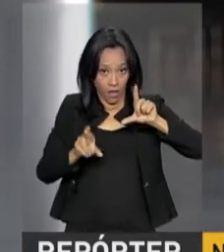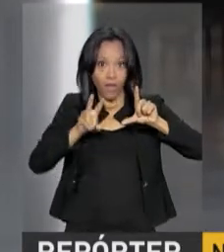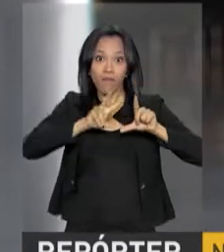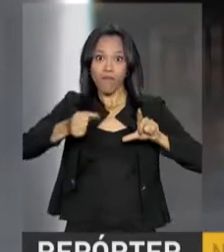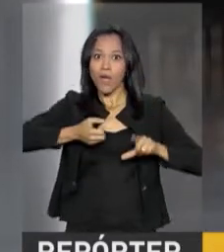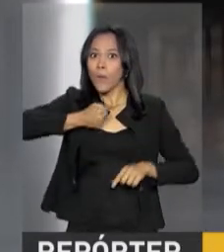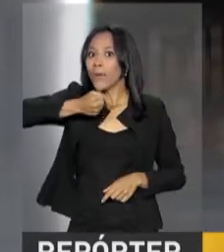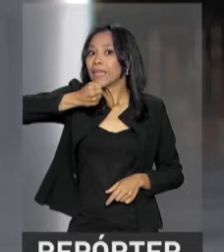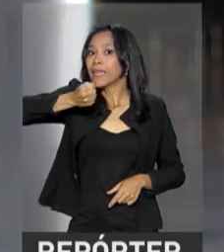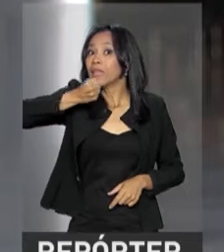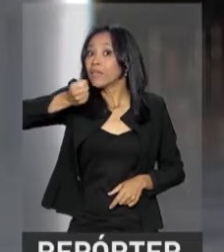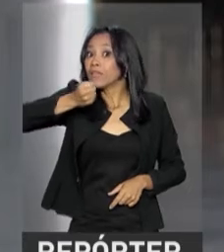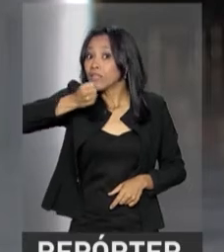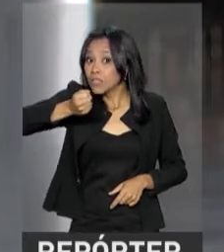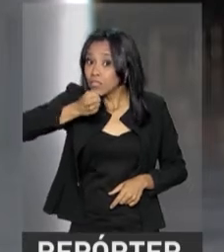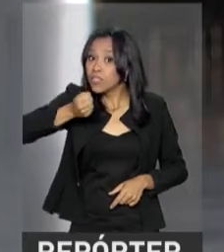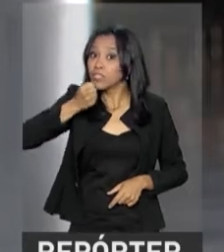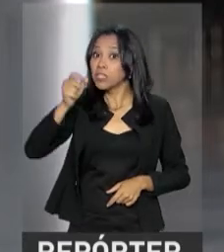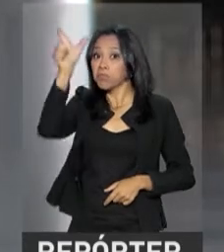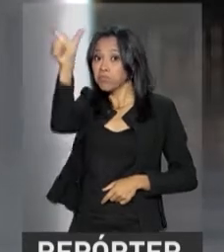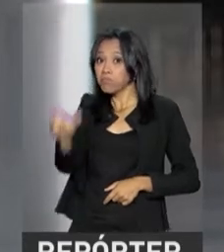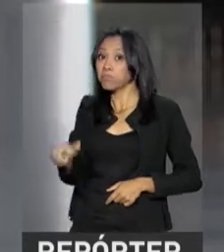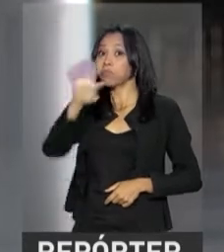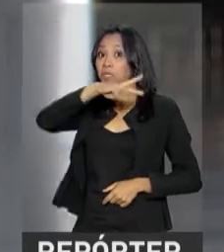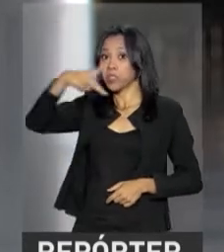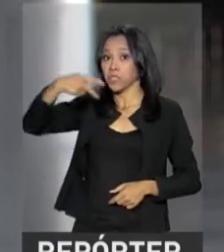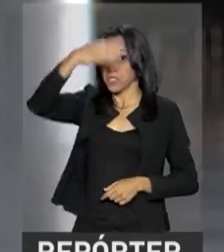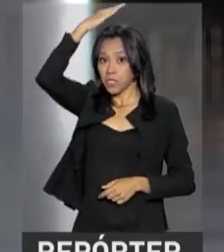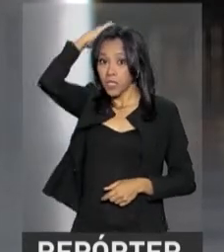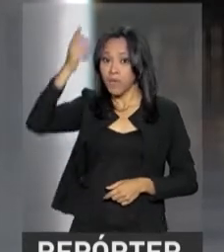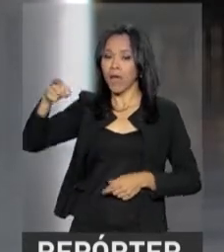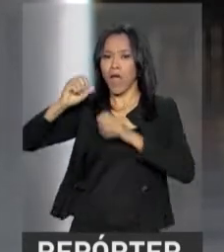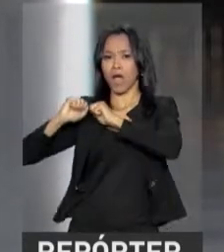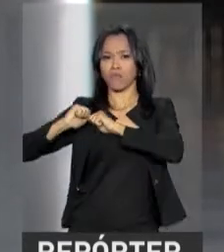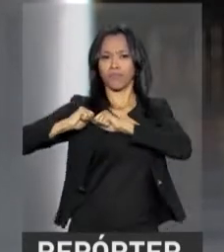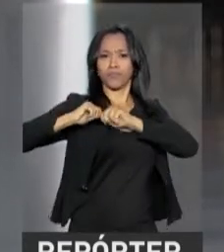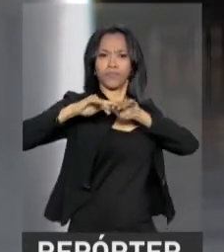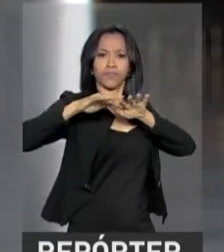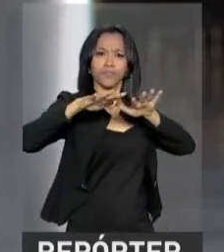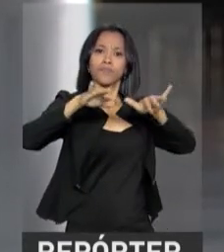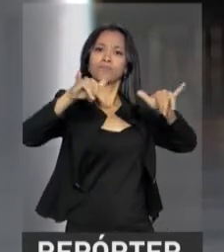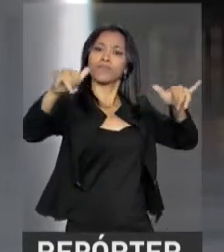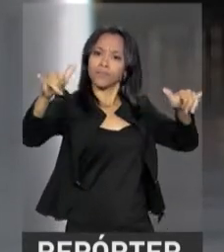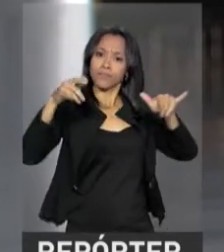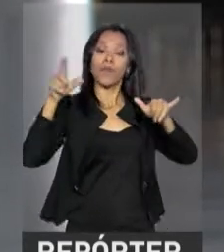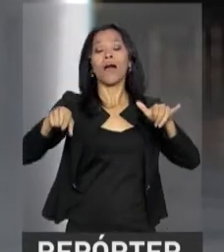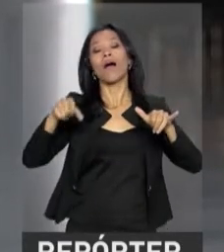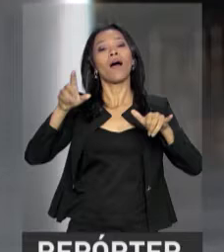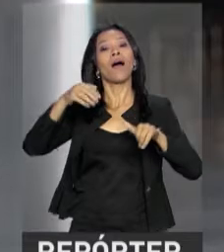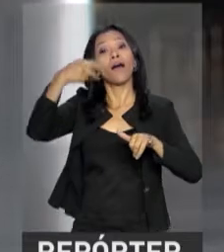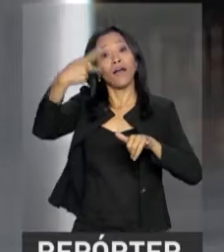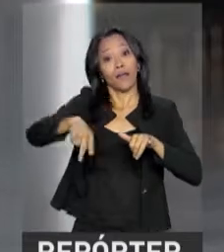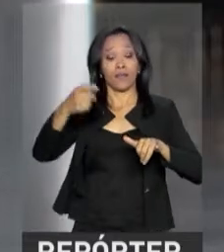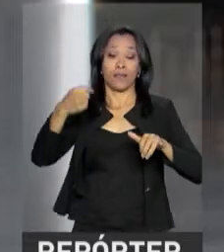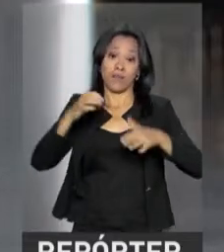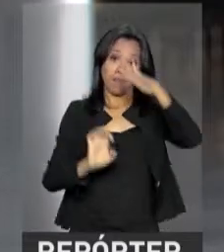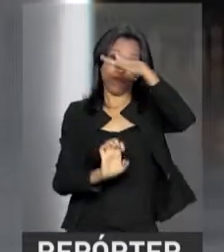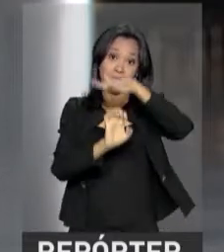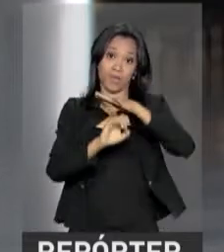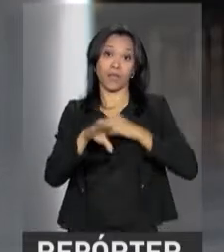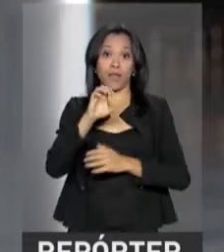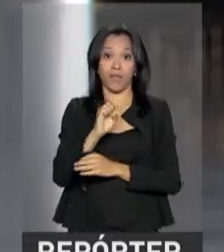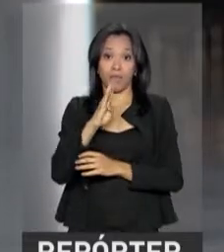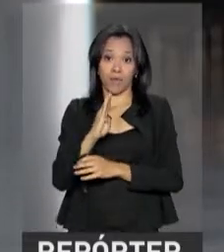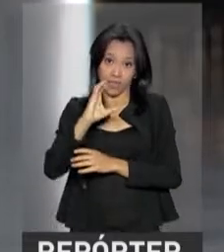exclusiva dada pelo presidente michel temer aos veículos da empresa brasil de comunicação a bbc esta foi a